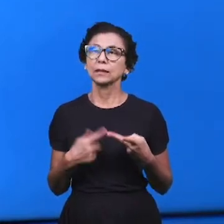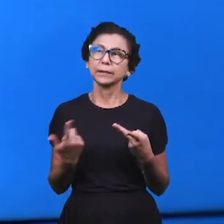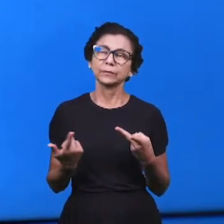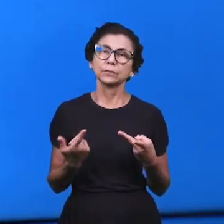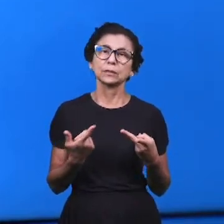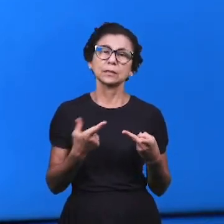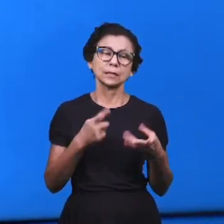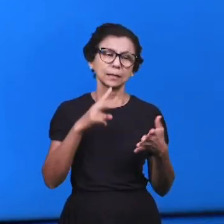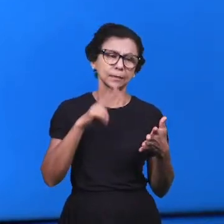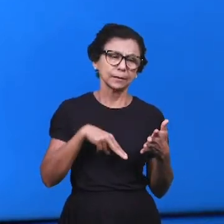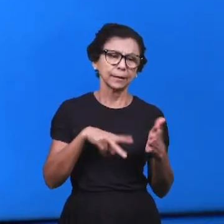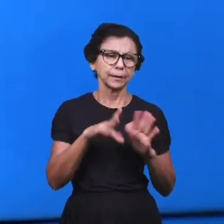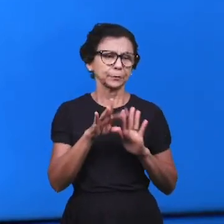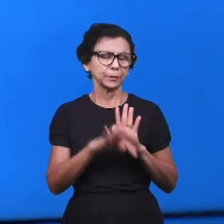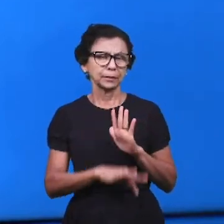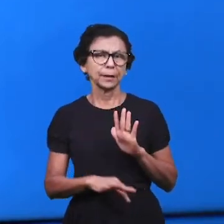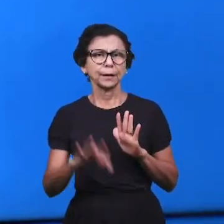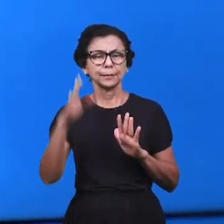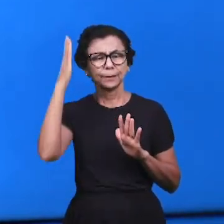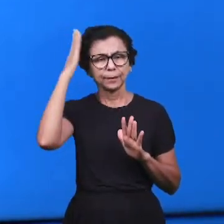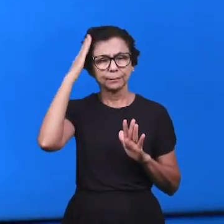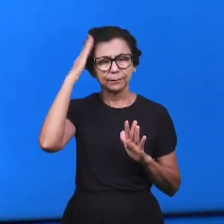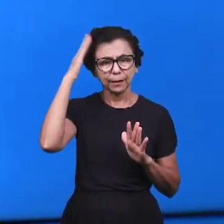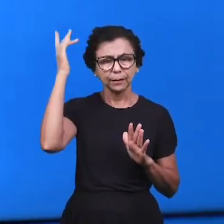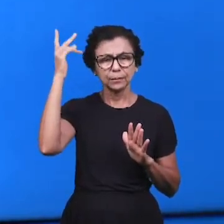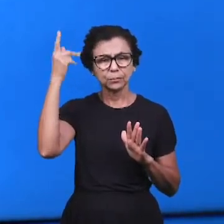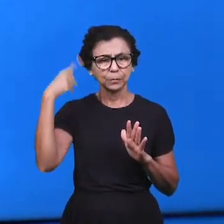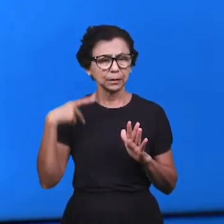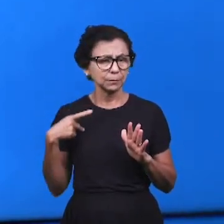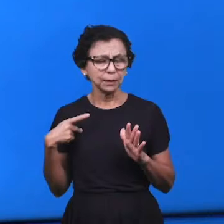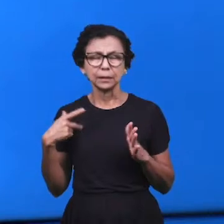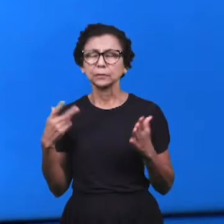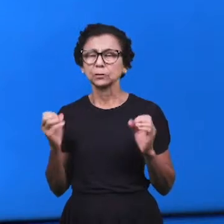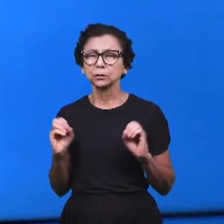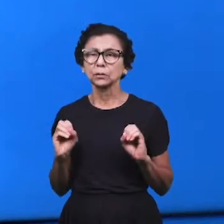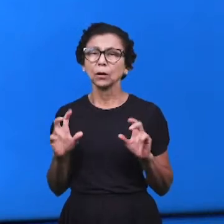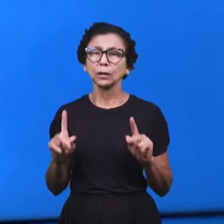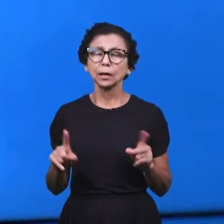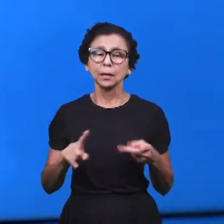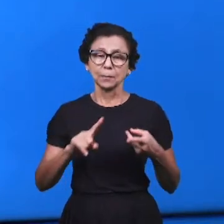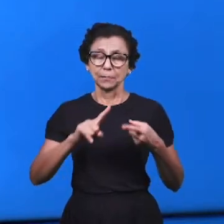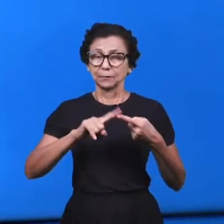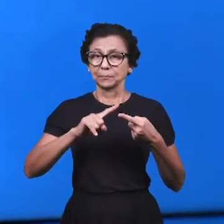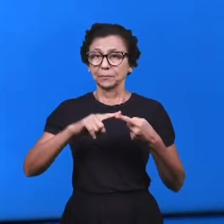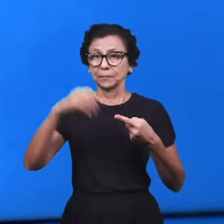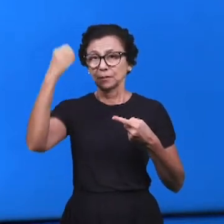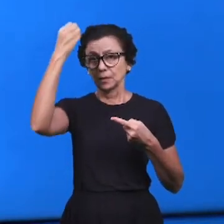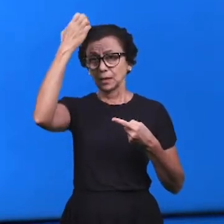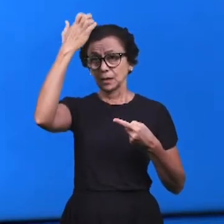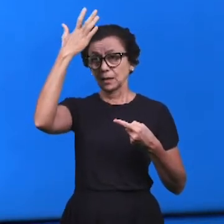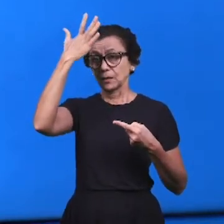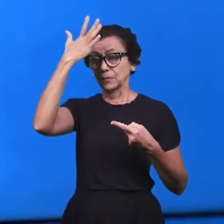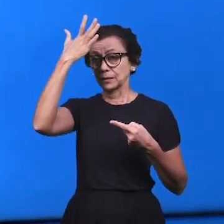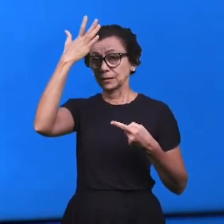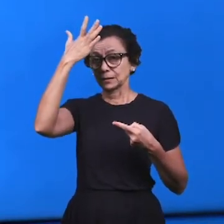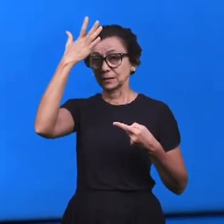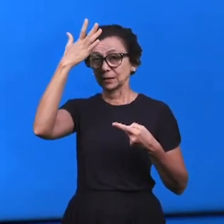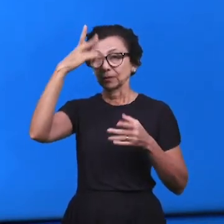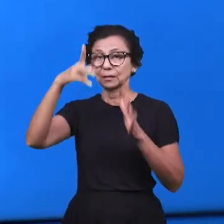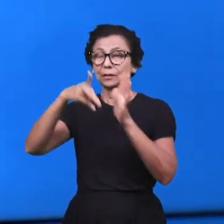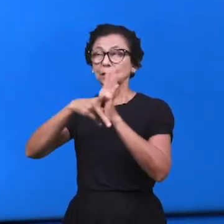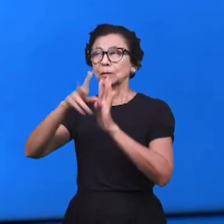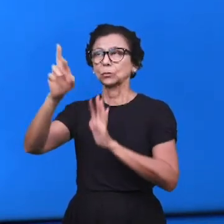a revelação já é diferente. A revelação, por outro lado, é aquilo que vem do Senhor, vem do Espírito Santo, não depende